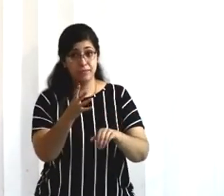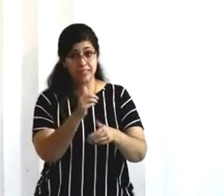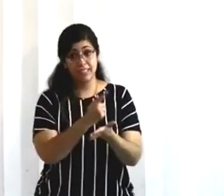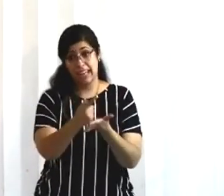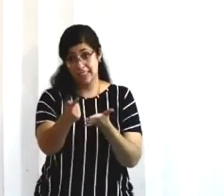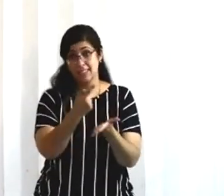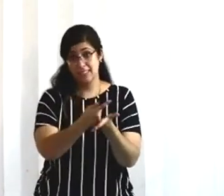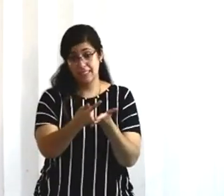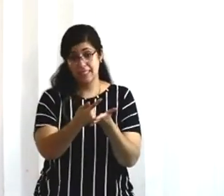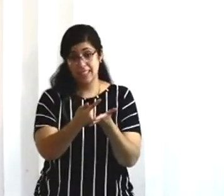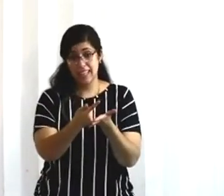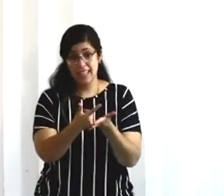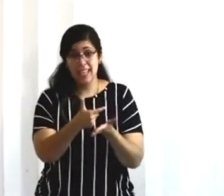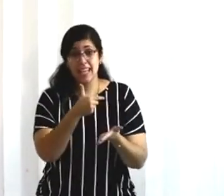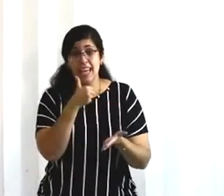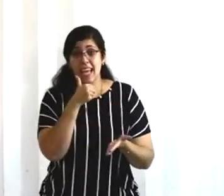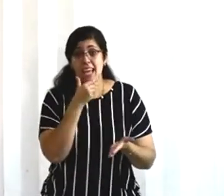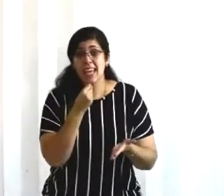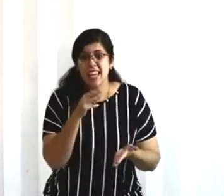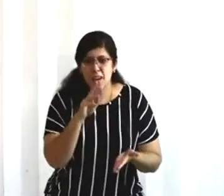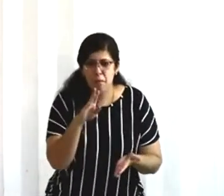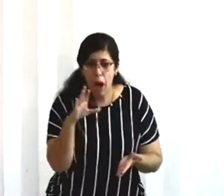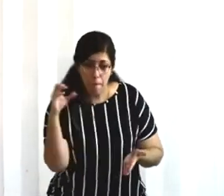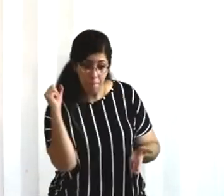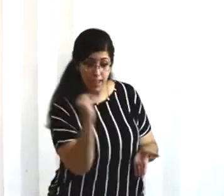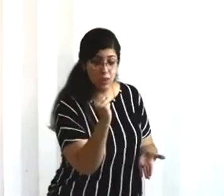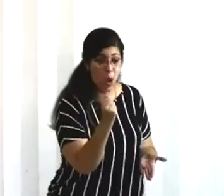um irmão matando um outro irmão,